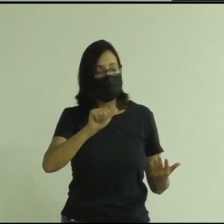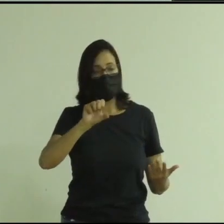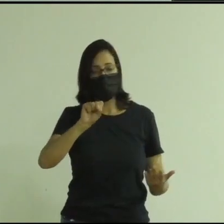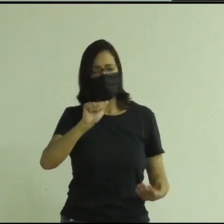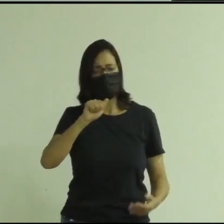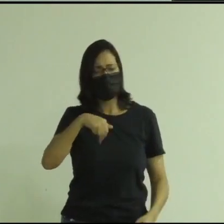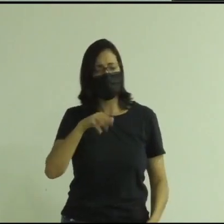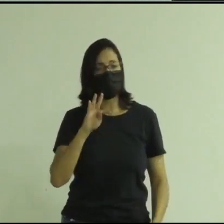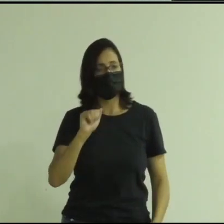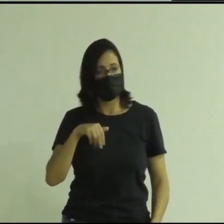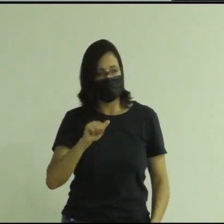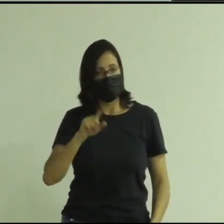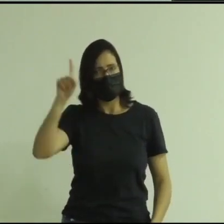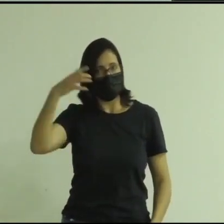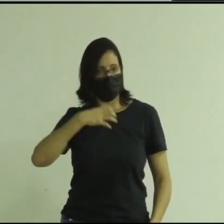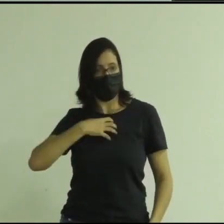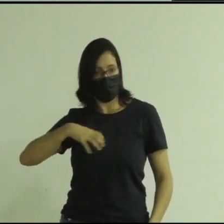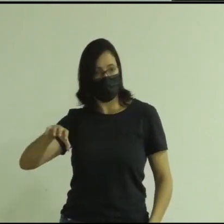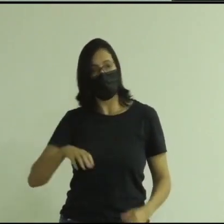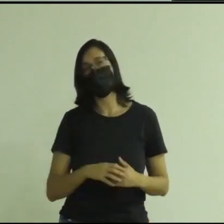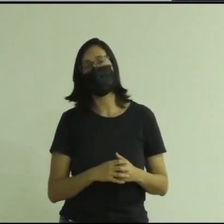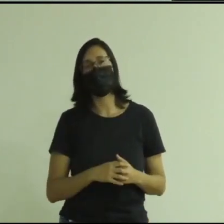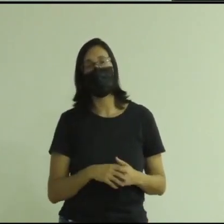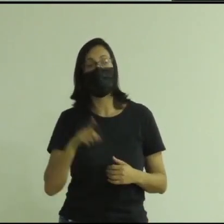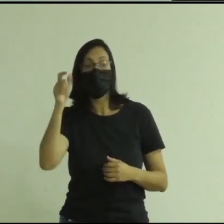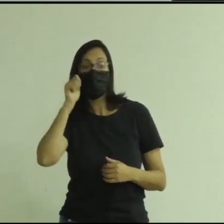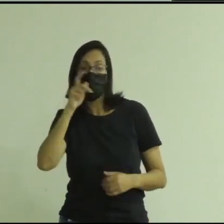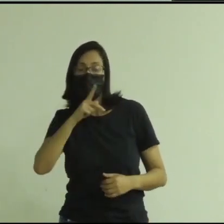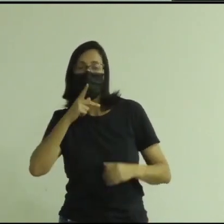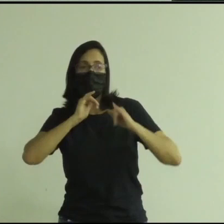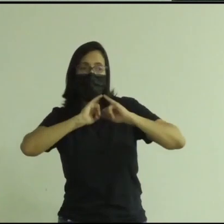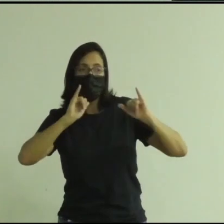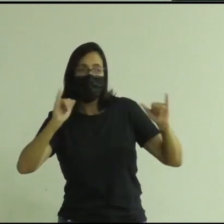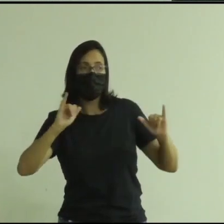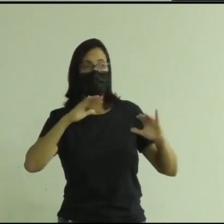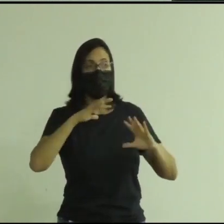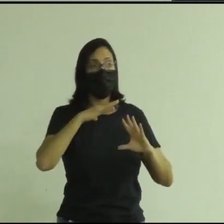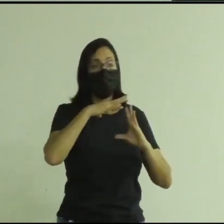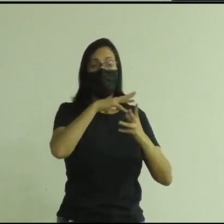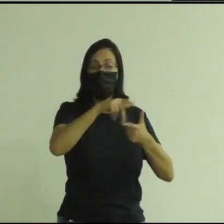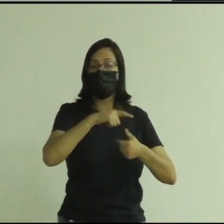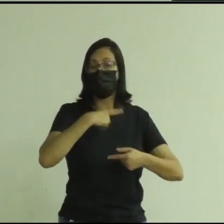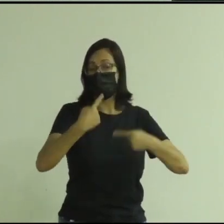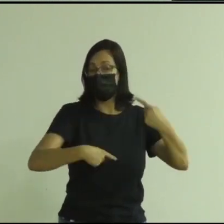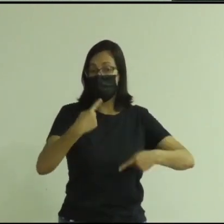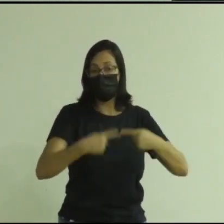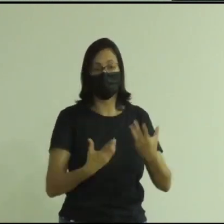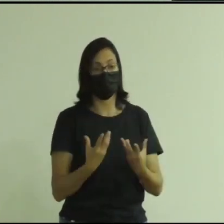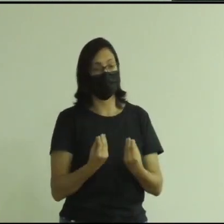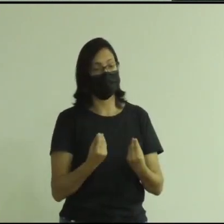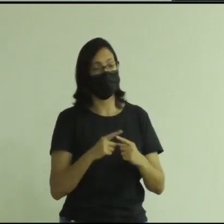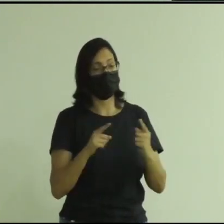promotora da Bahia, ela costuma dizer: a gente tem um mundo tão grande de políticas que cota virou pouquíssimo.